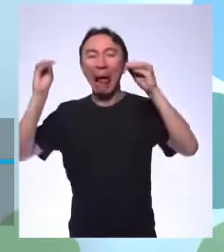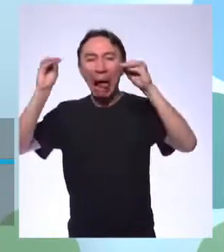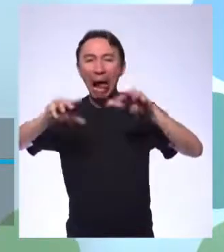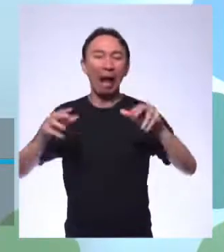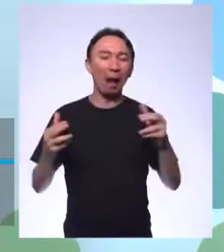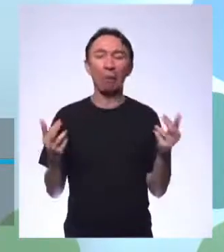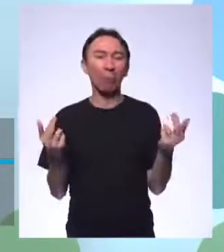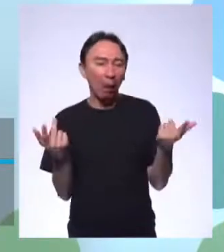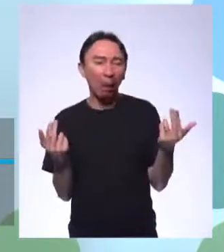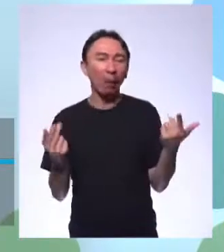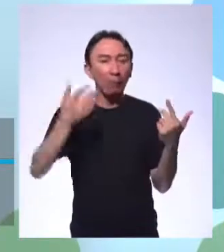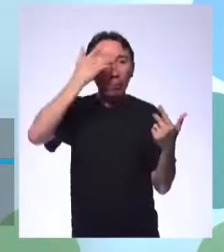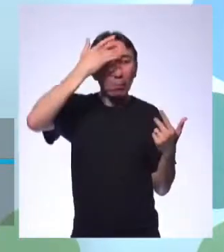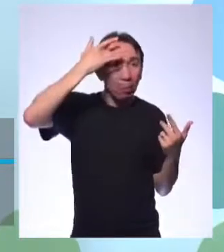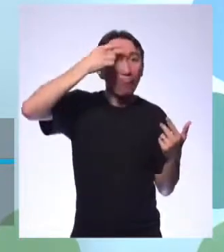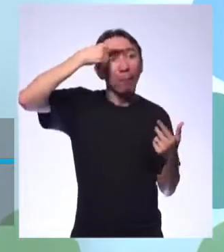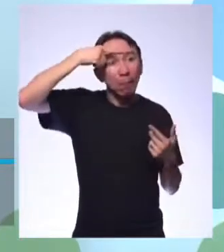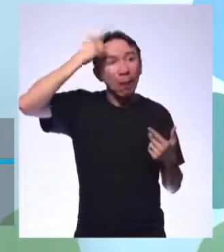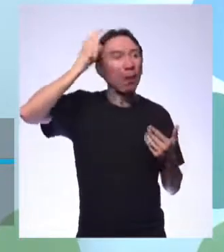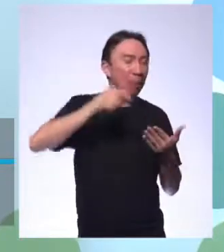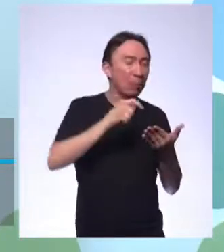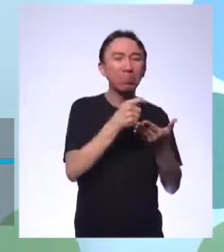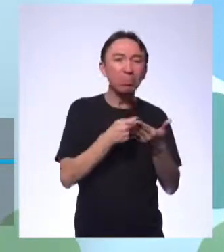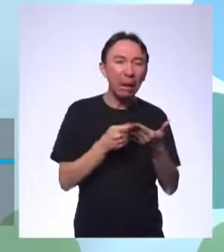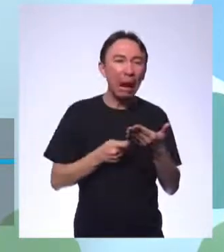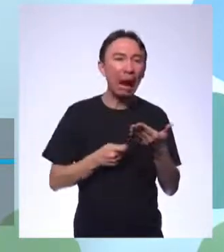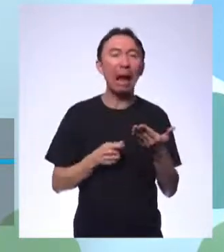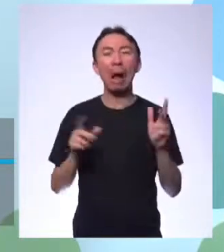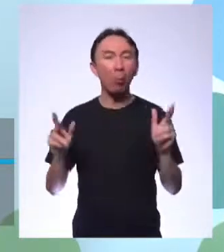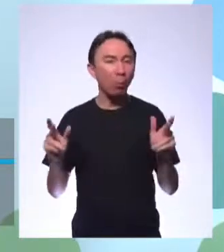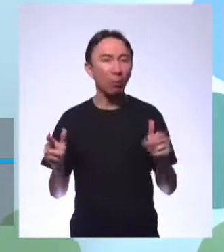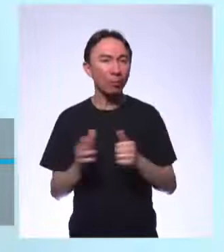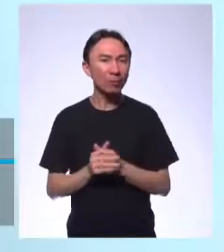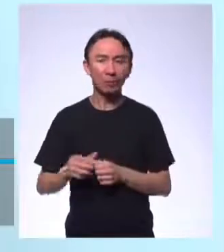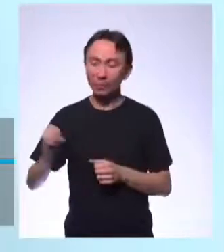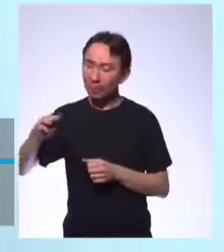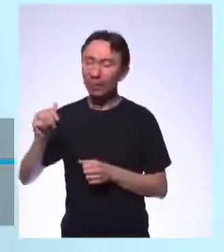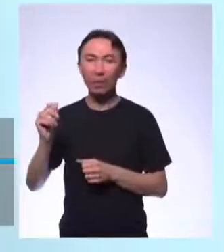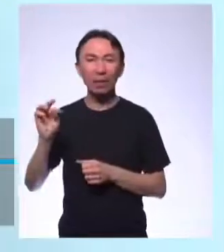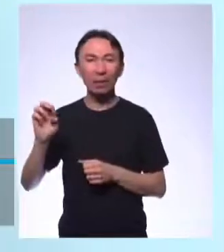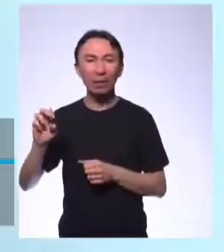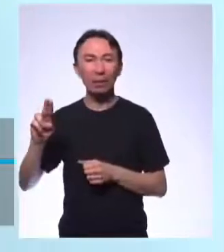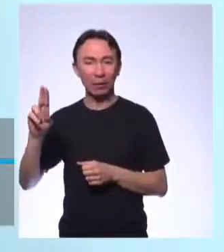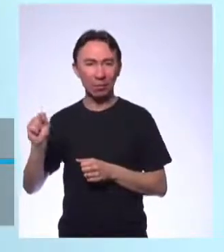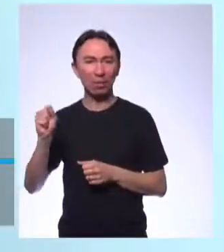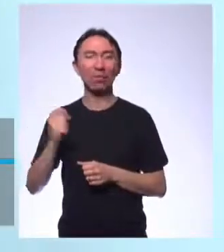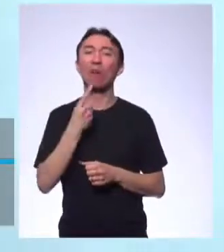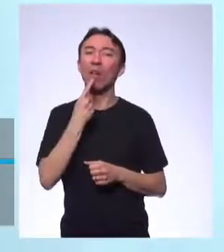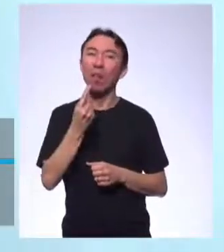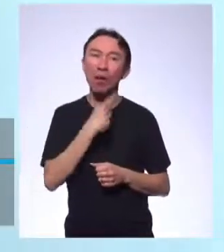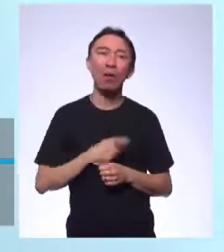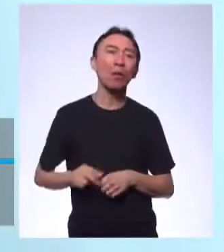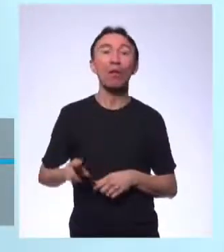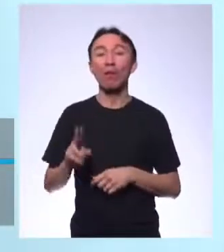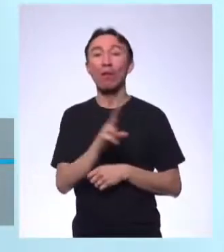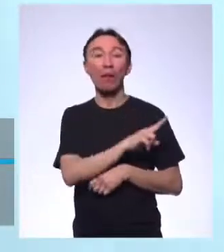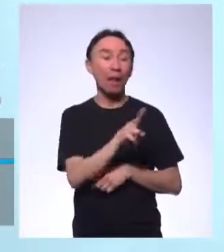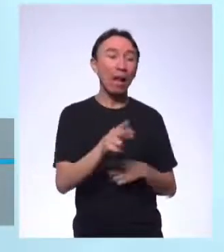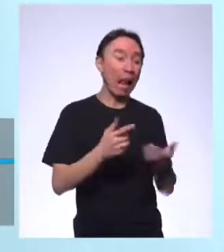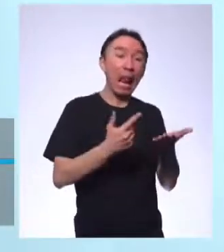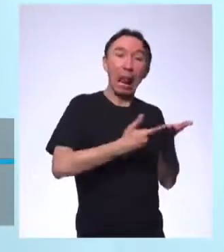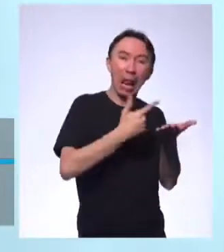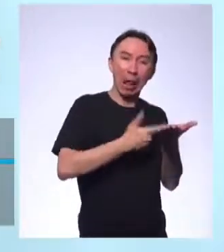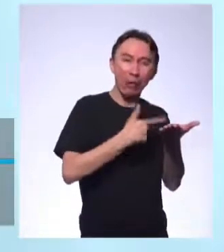Mas é, o que o aluno, o Matheus, responde, eu acho que está mais dentro, não? É, sim, porque o nome do filme é o nome do livro que eles usam lá, que